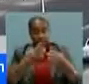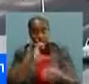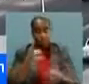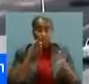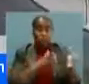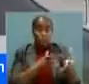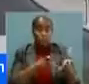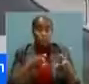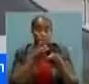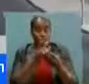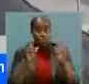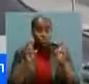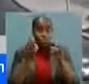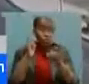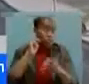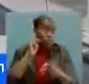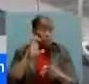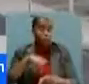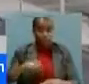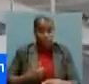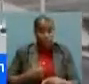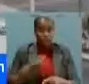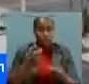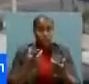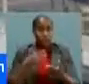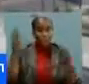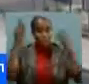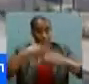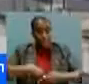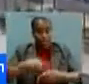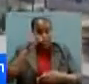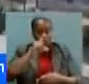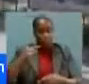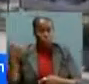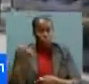matérias essenciais para Cabo Verde a longo prazo sobre reformas que devem ser feitas.